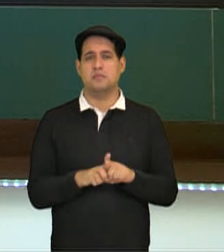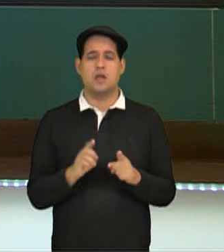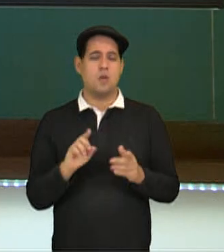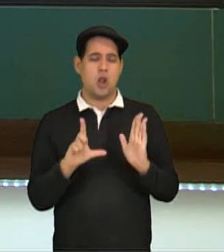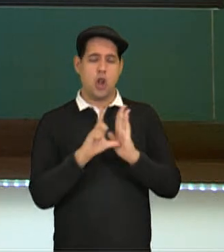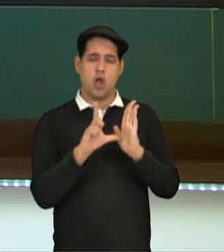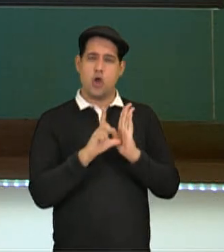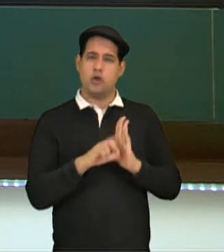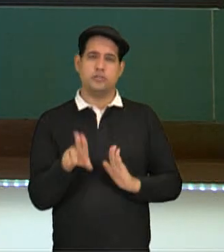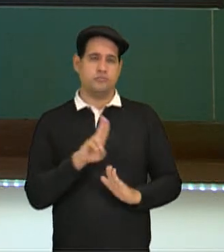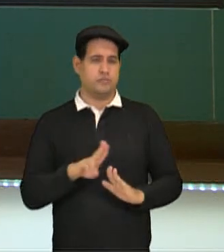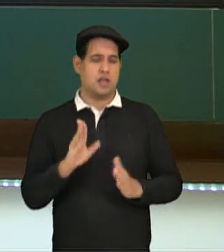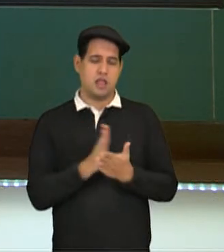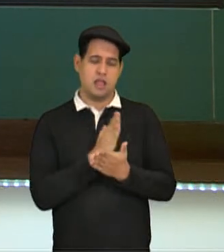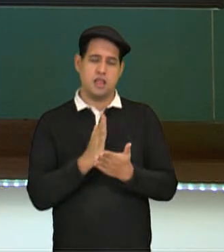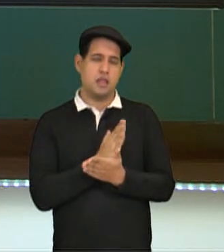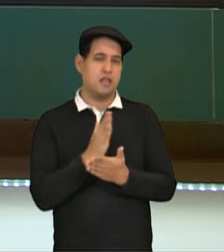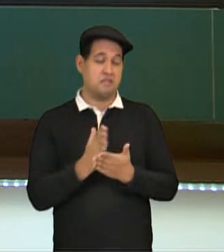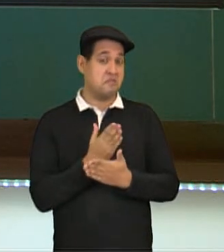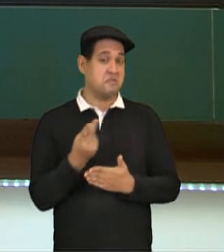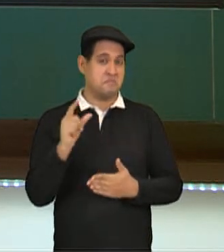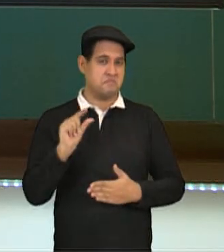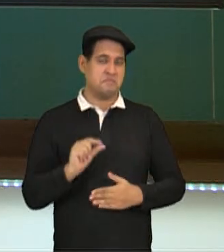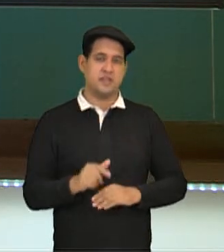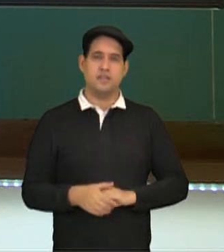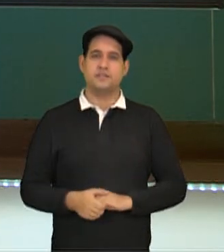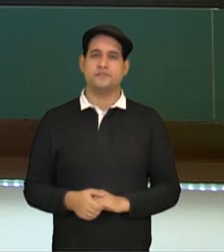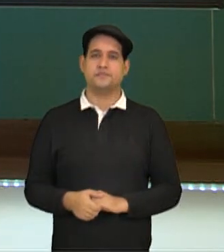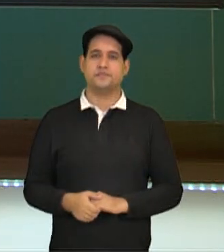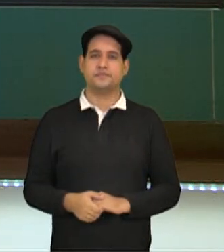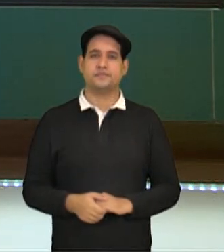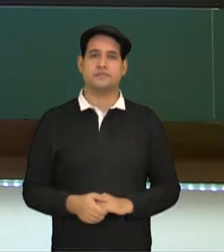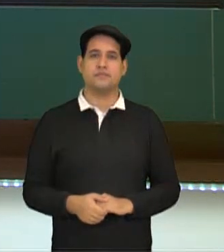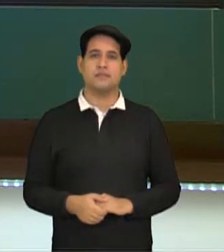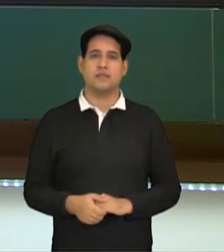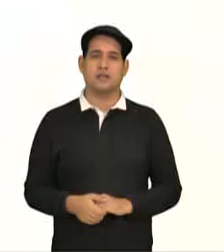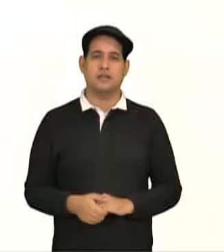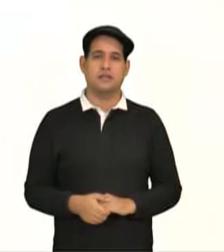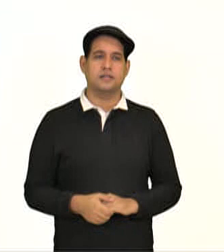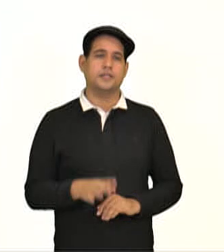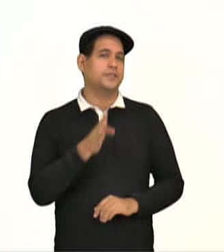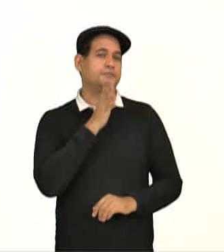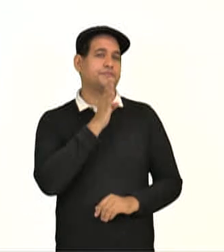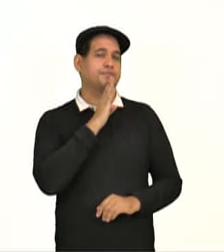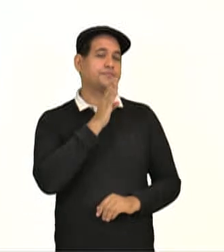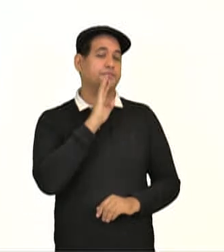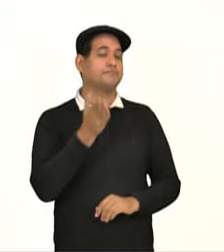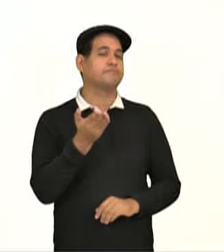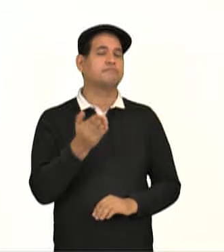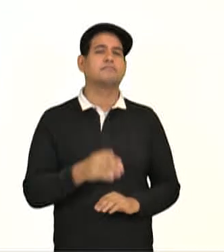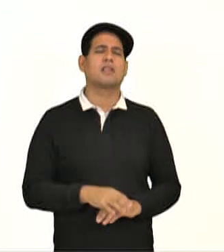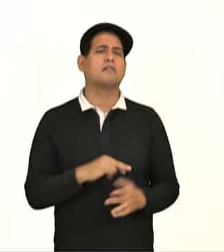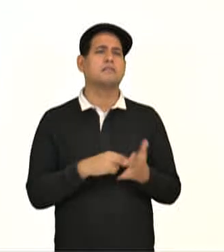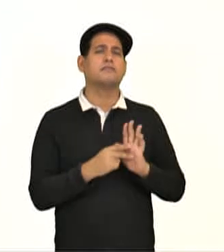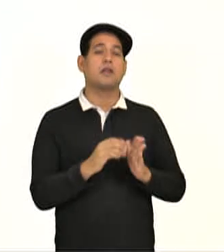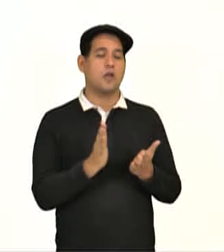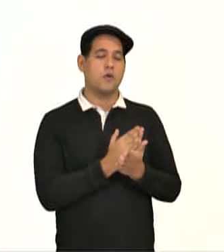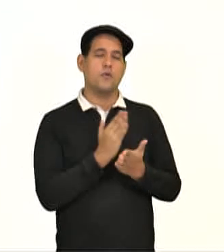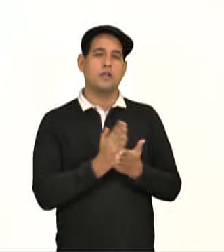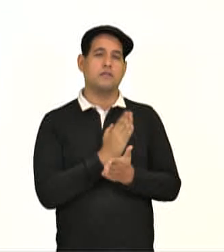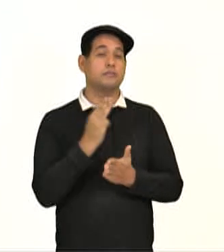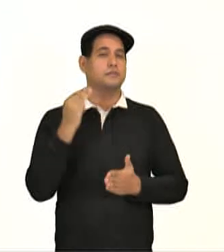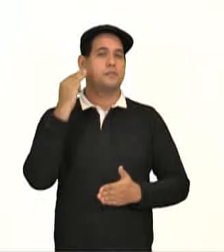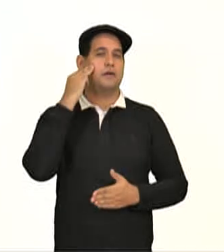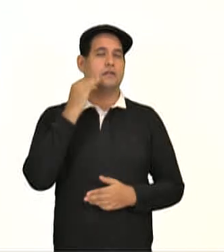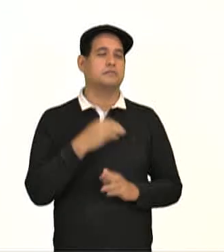loja de livros usados a um preço bem acessível. Saiba mais, continuando, né? Isto é um livro de